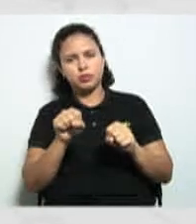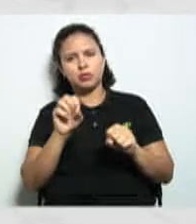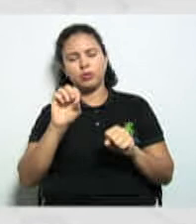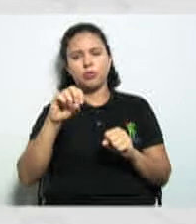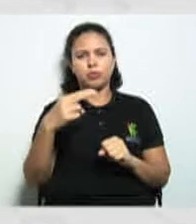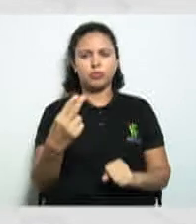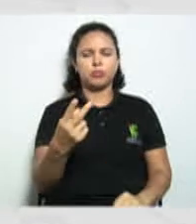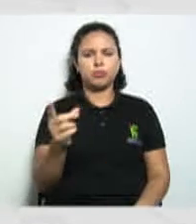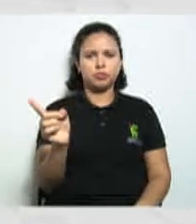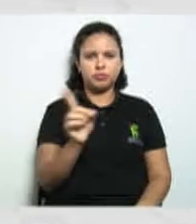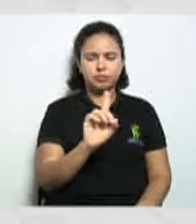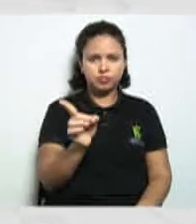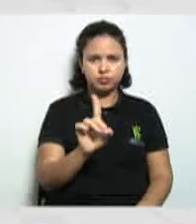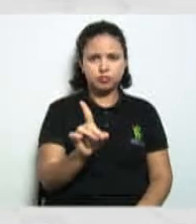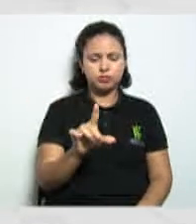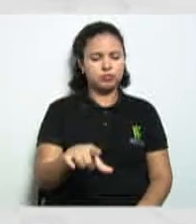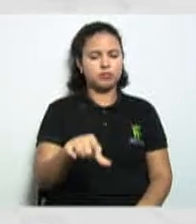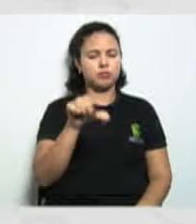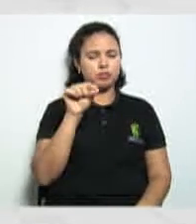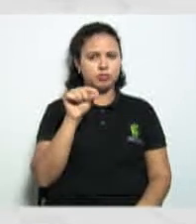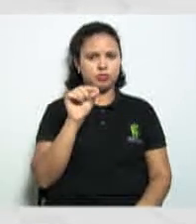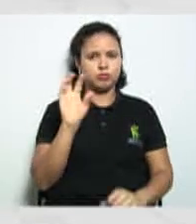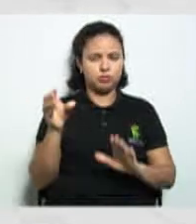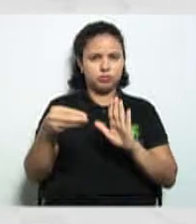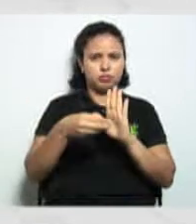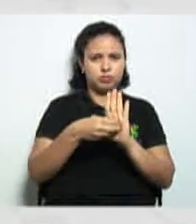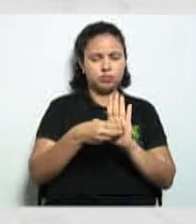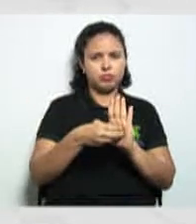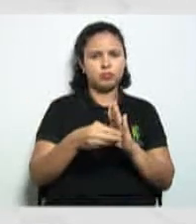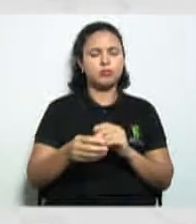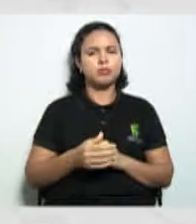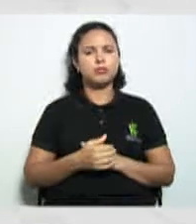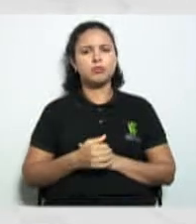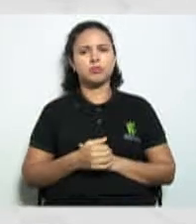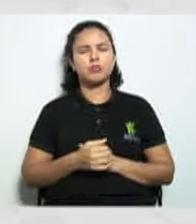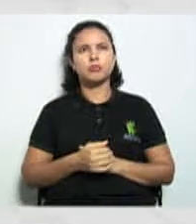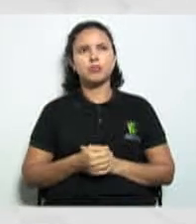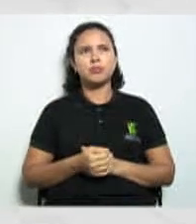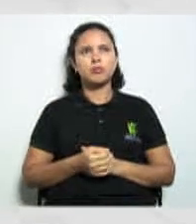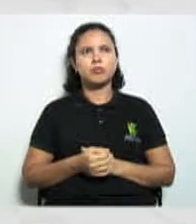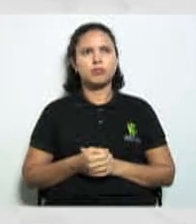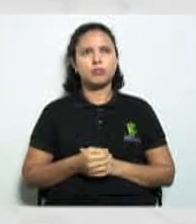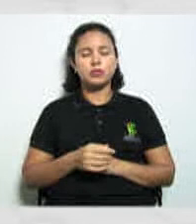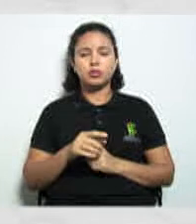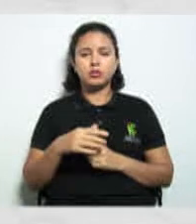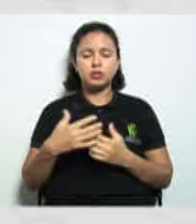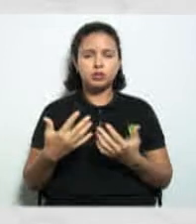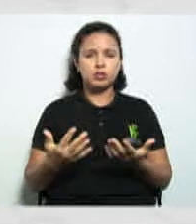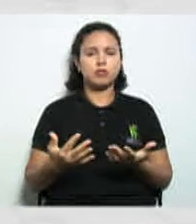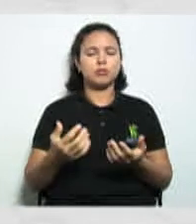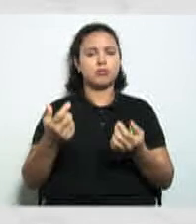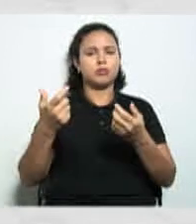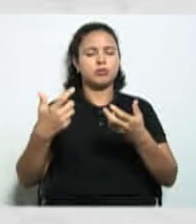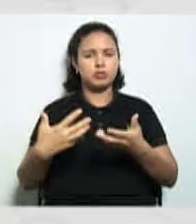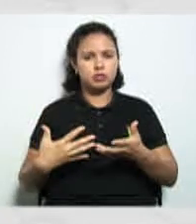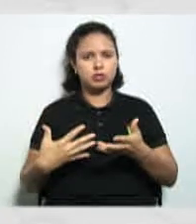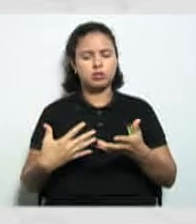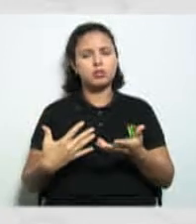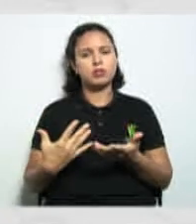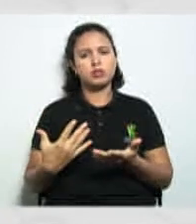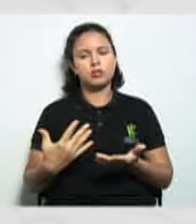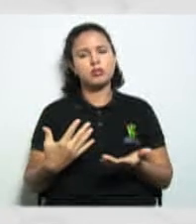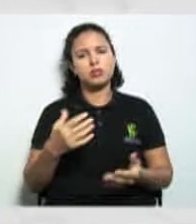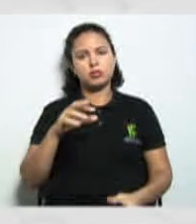não fazer, eu posso ou não colocar. Então, né, esclarecendo, a alternativa seria: o